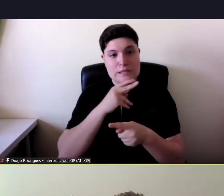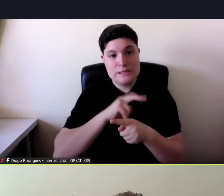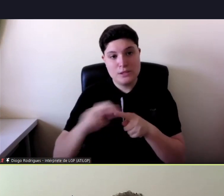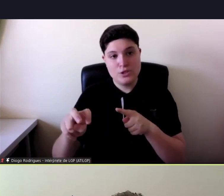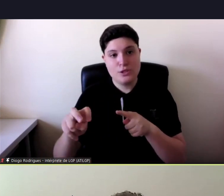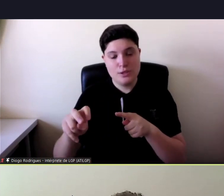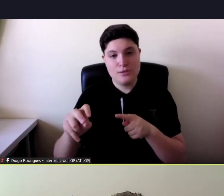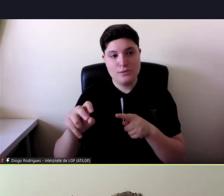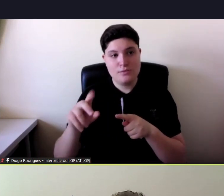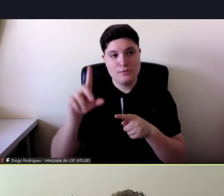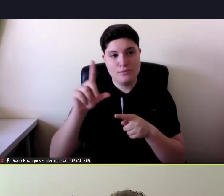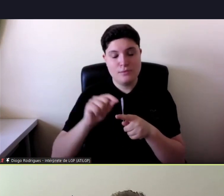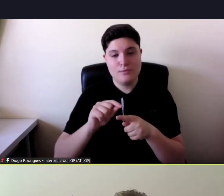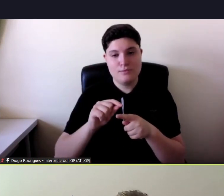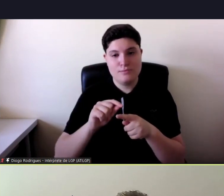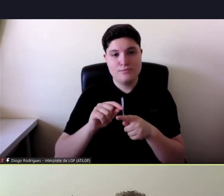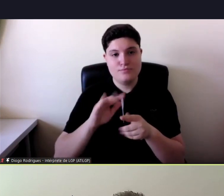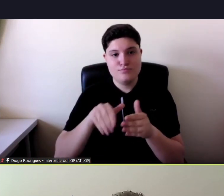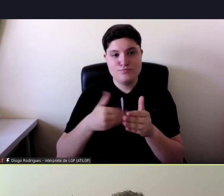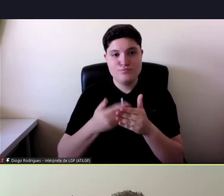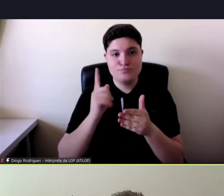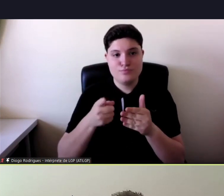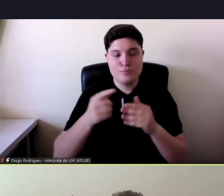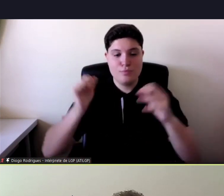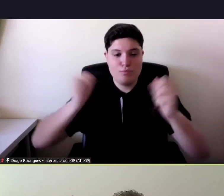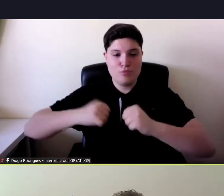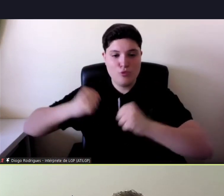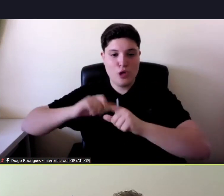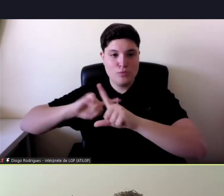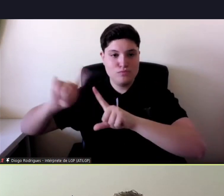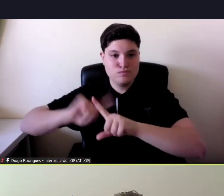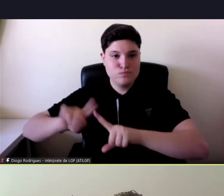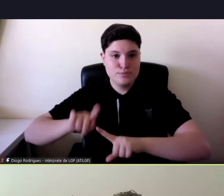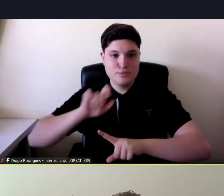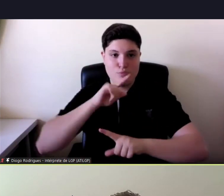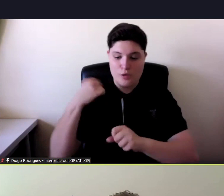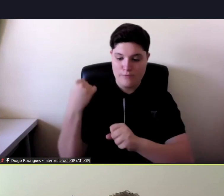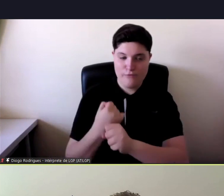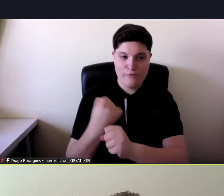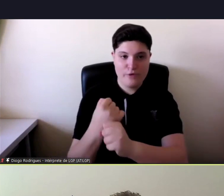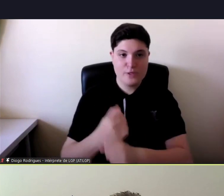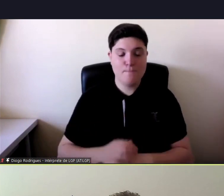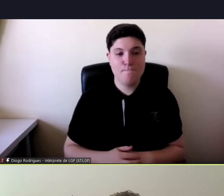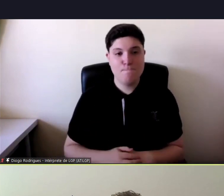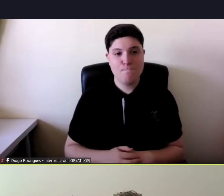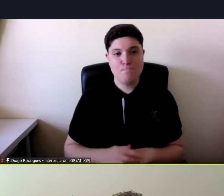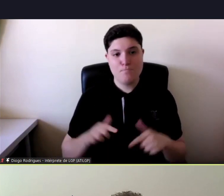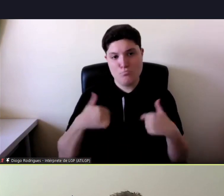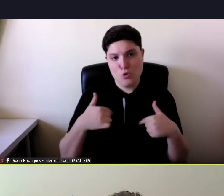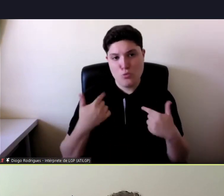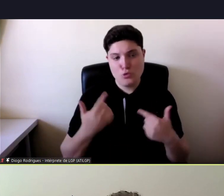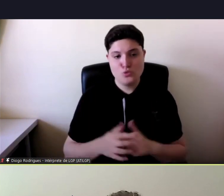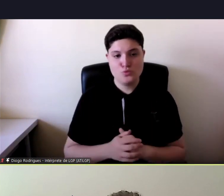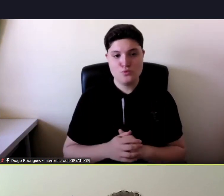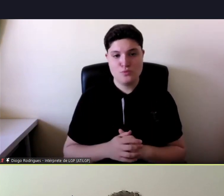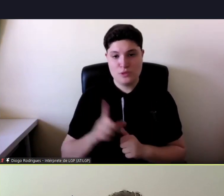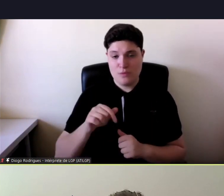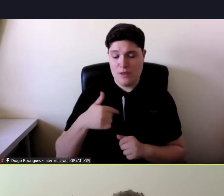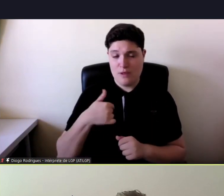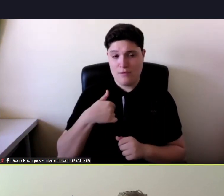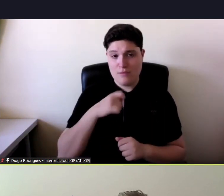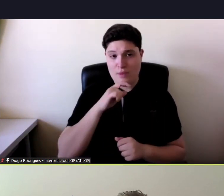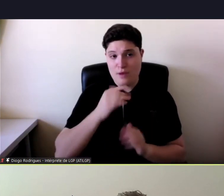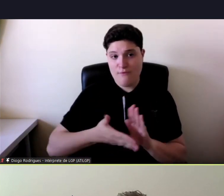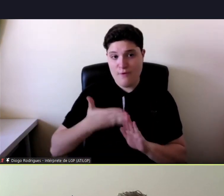anos, e o problema é que antes do Holoceno não havia CO2 suficiente